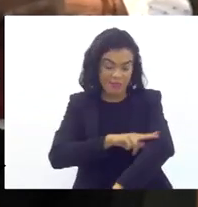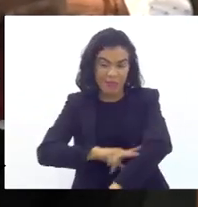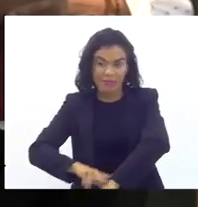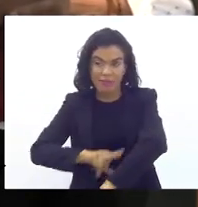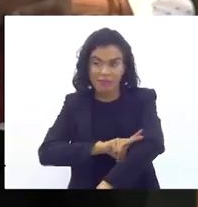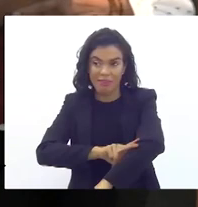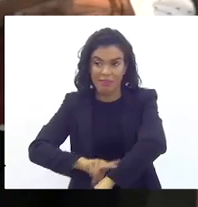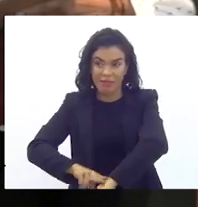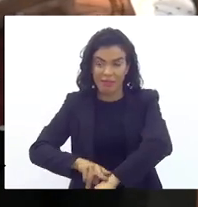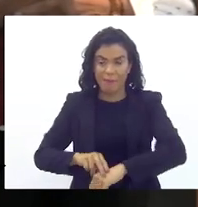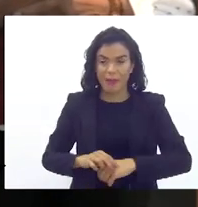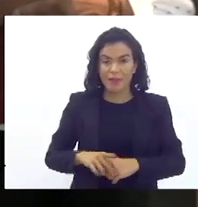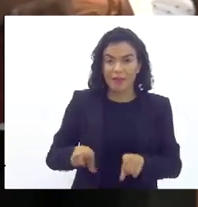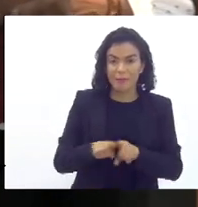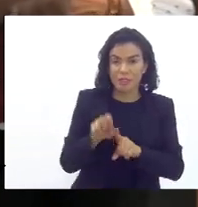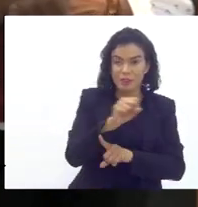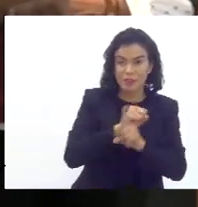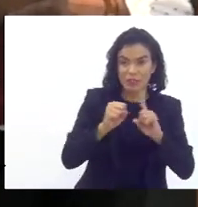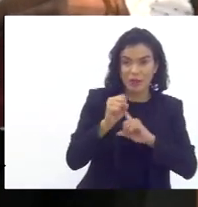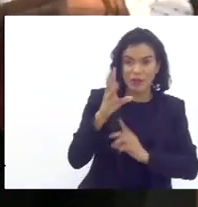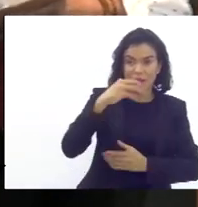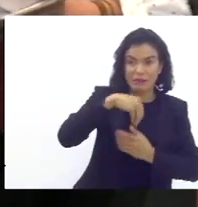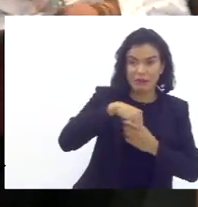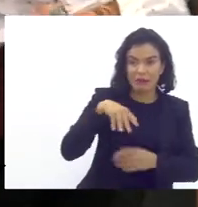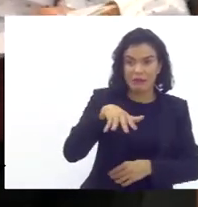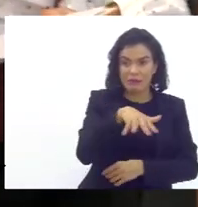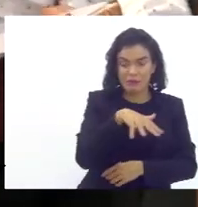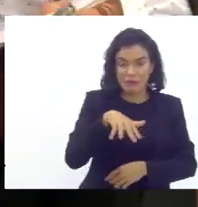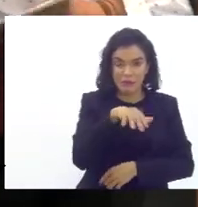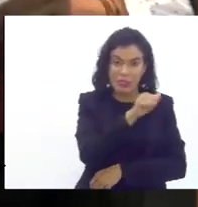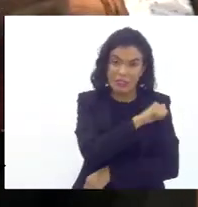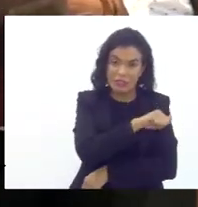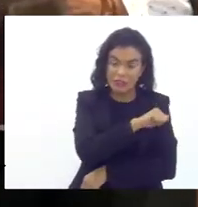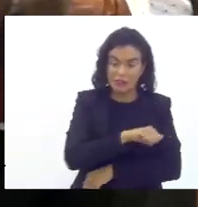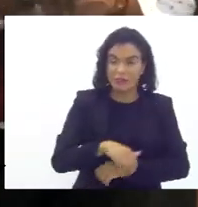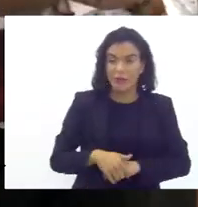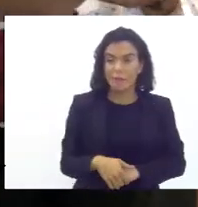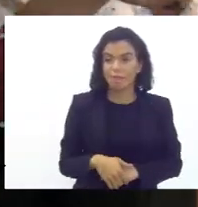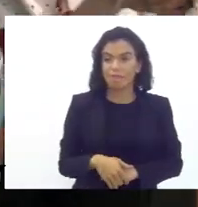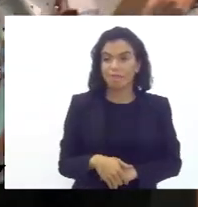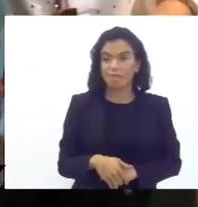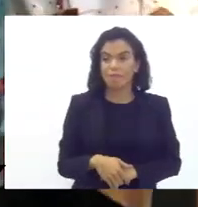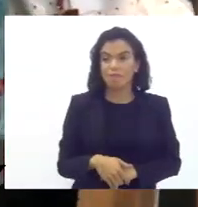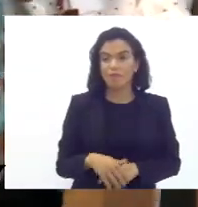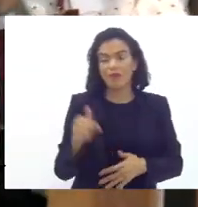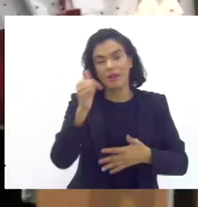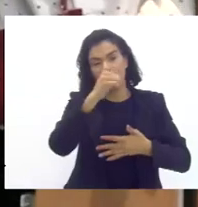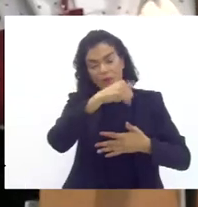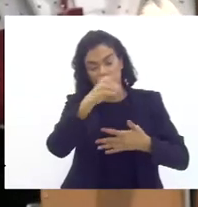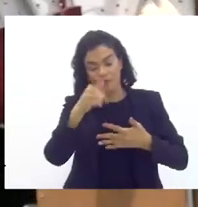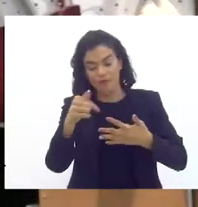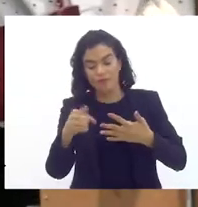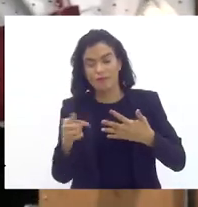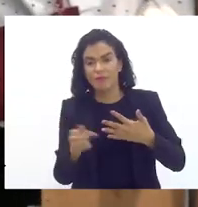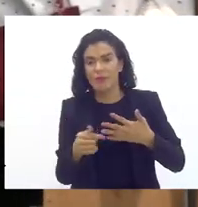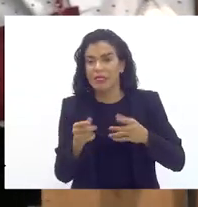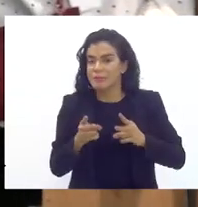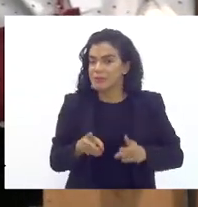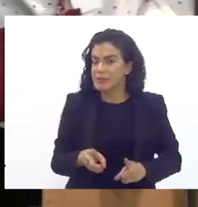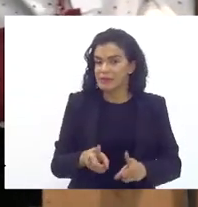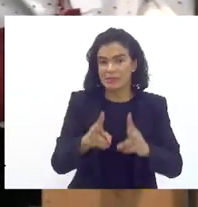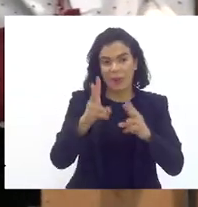e sua posição social dentro da sociedade do Estado do Rio de Janeiro então esses são pontos que a gente tem que sempre